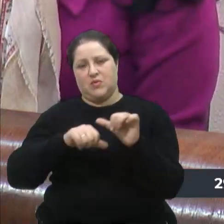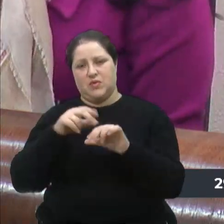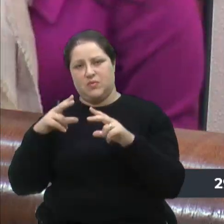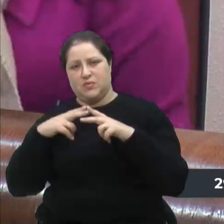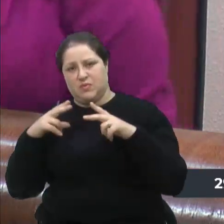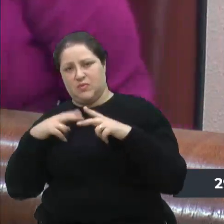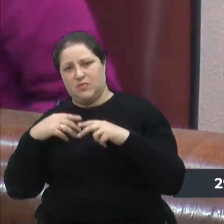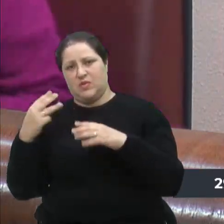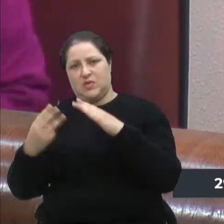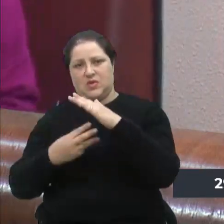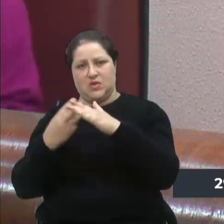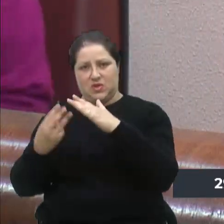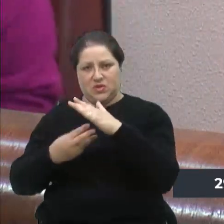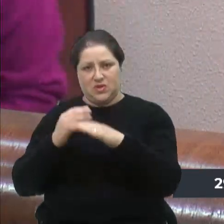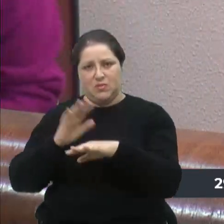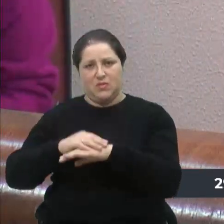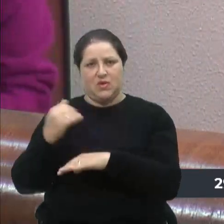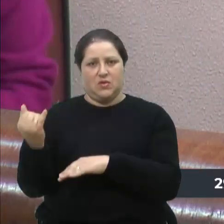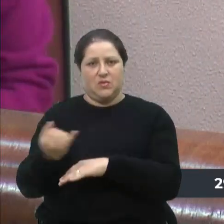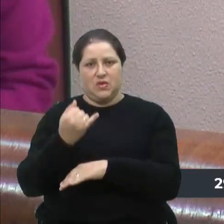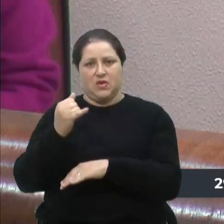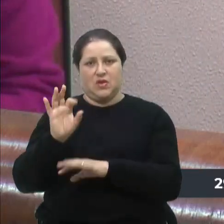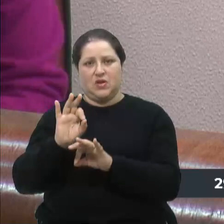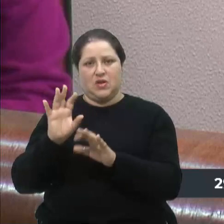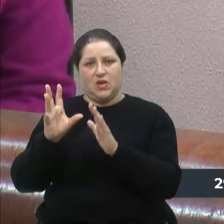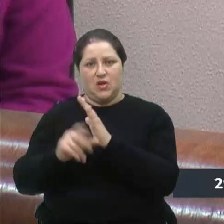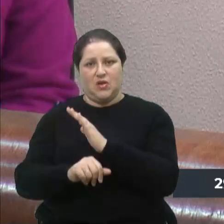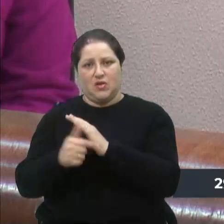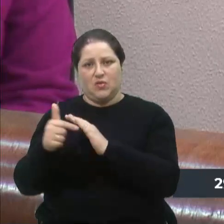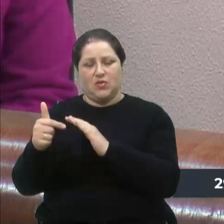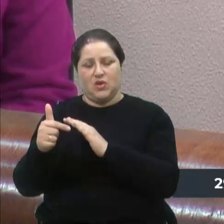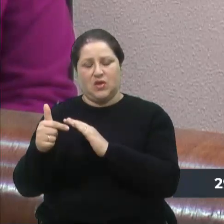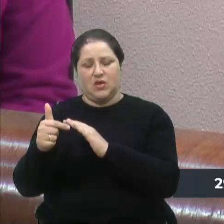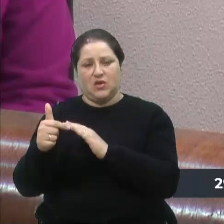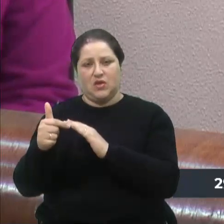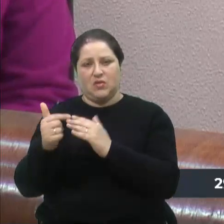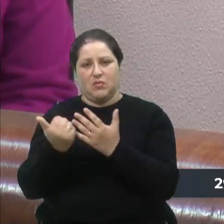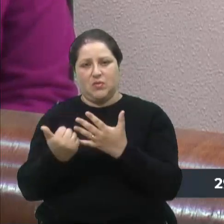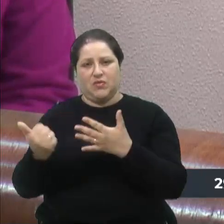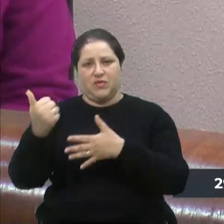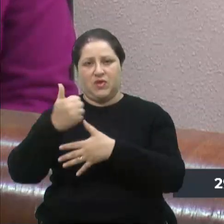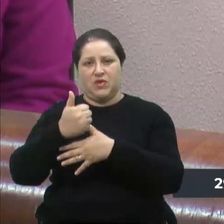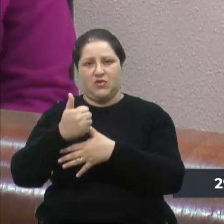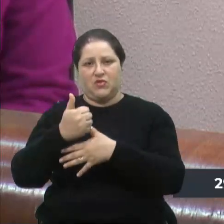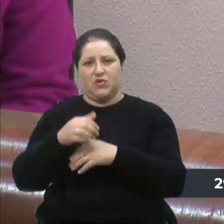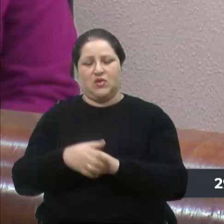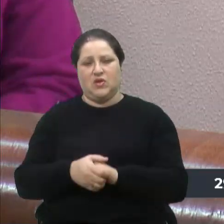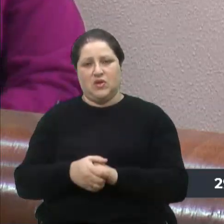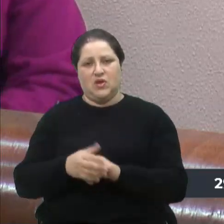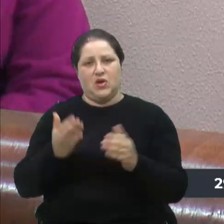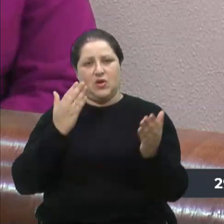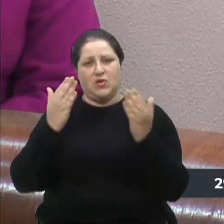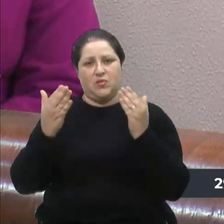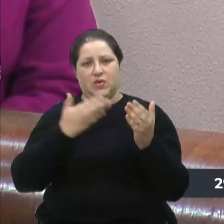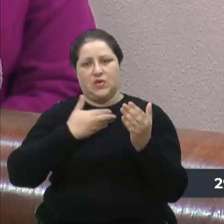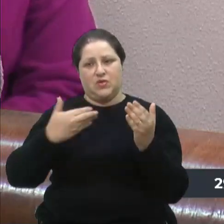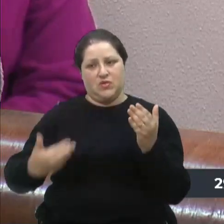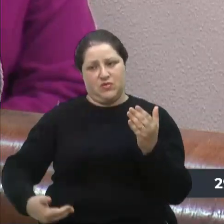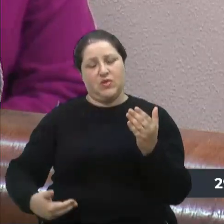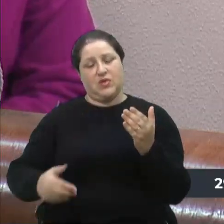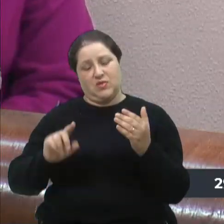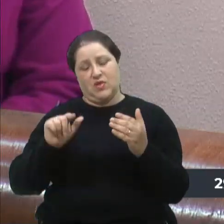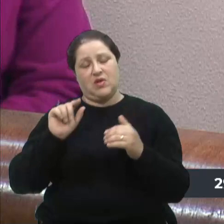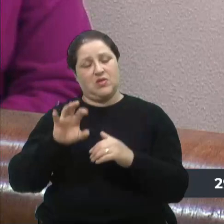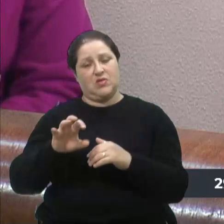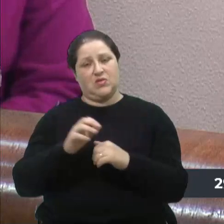terceirizar e, o mais importante, não roubar e não ter privilégios. Então, comparando governos, é isso, né?